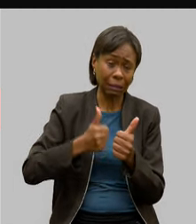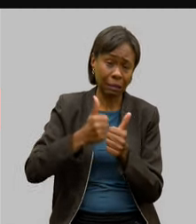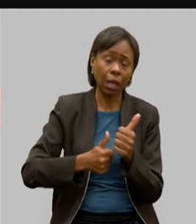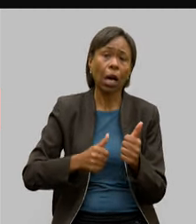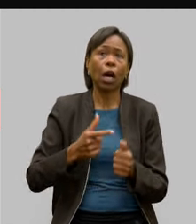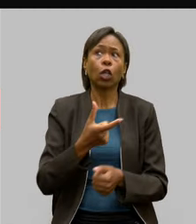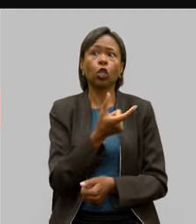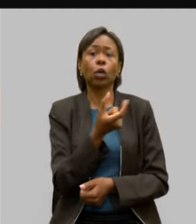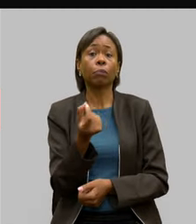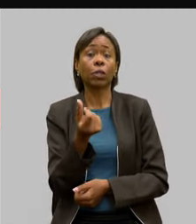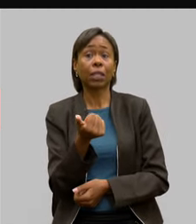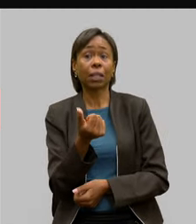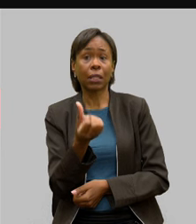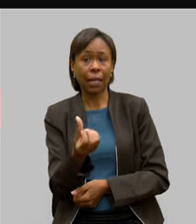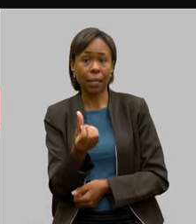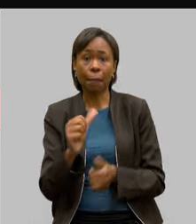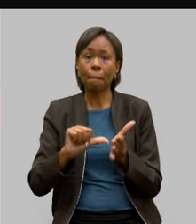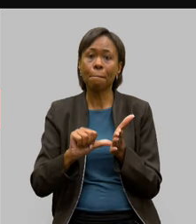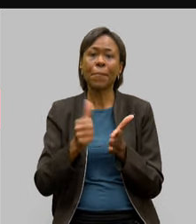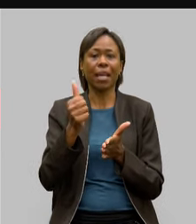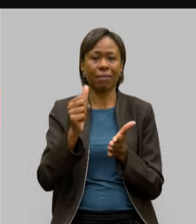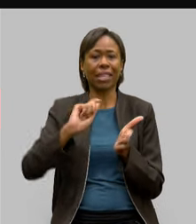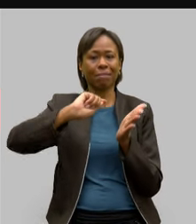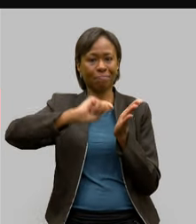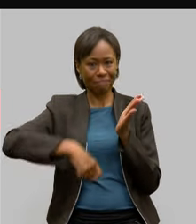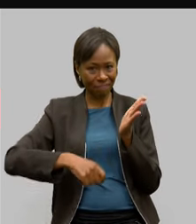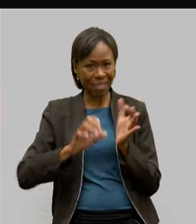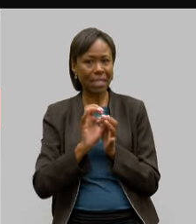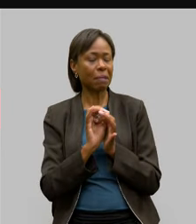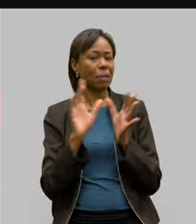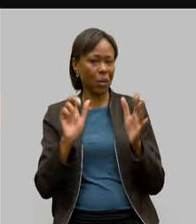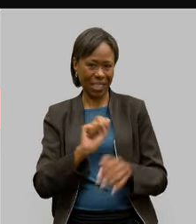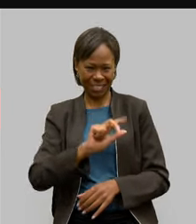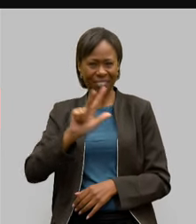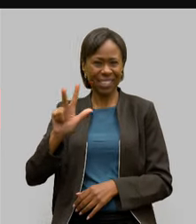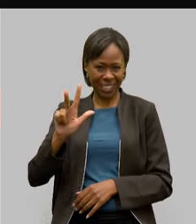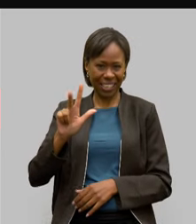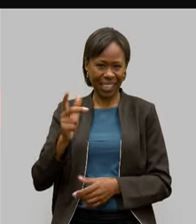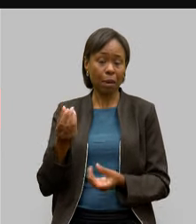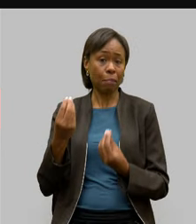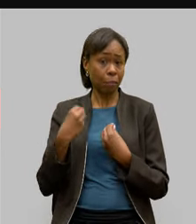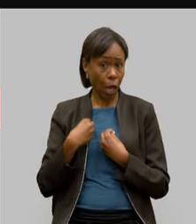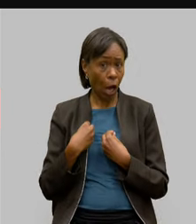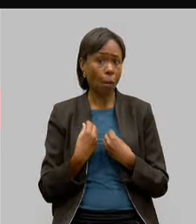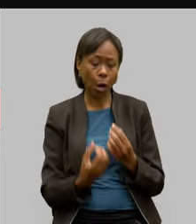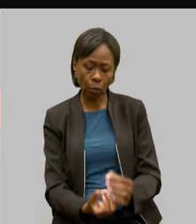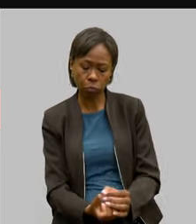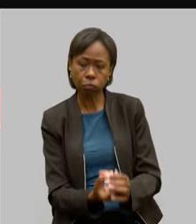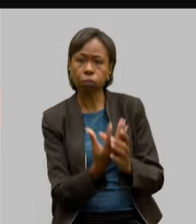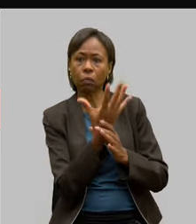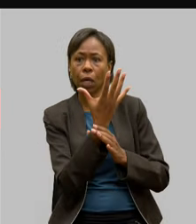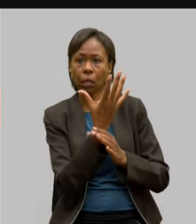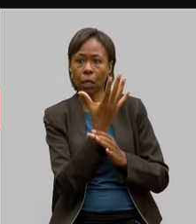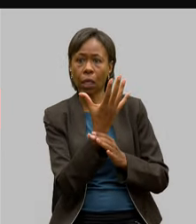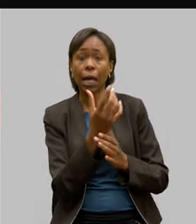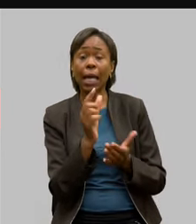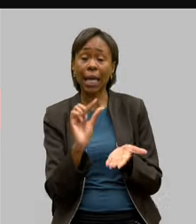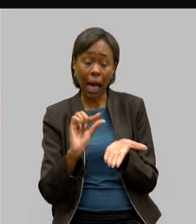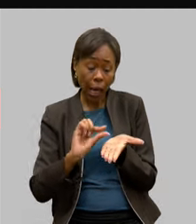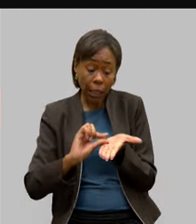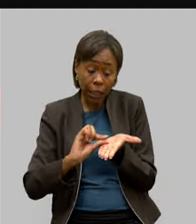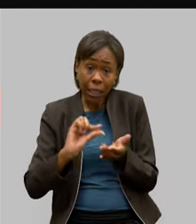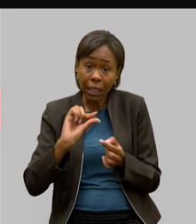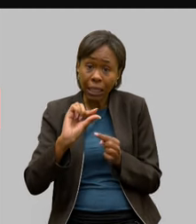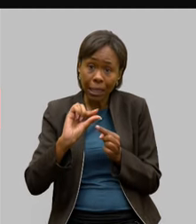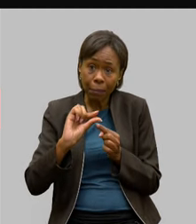2016 saiu a primeira autorização da Anvisa para que a gente pudesse fazer o cultivo e adquirir as sementes para